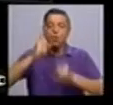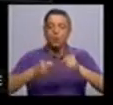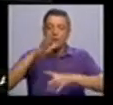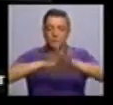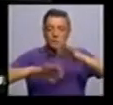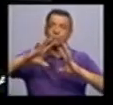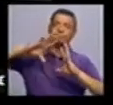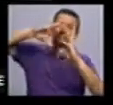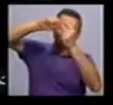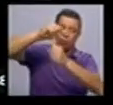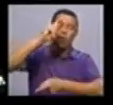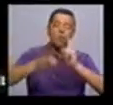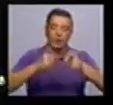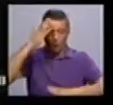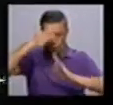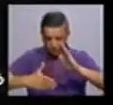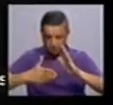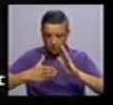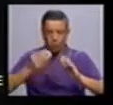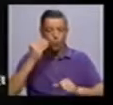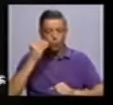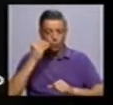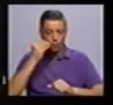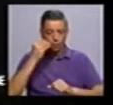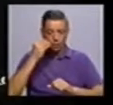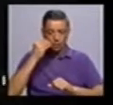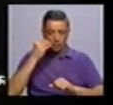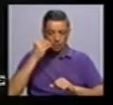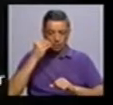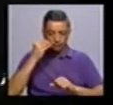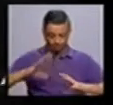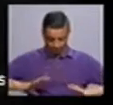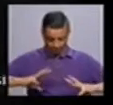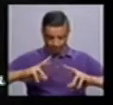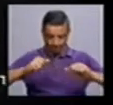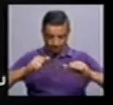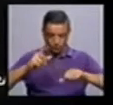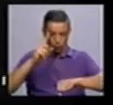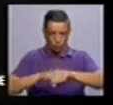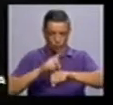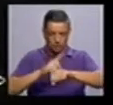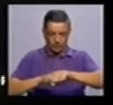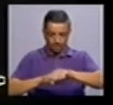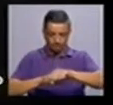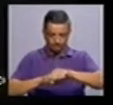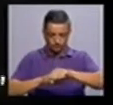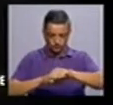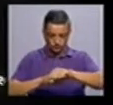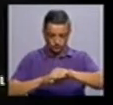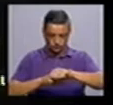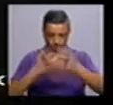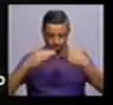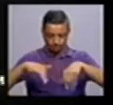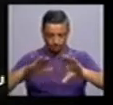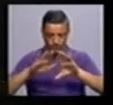feito o universo, como é que surgiu o universo, como é que vai evoluir ao longo do tempo o universo, a